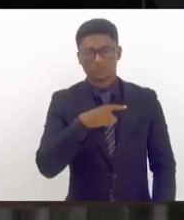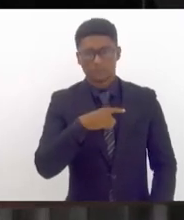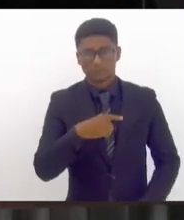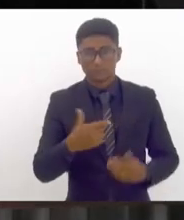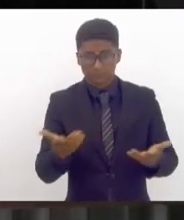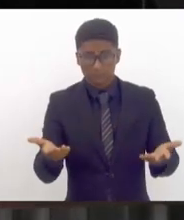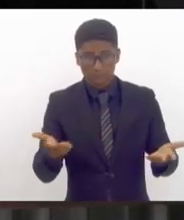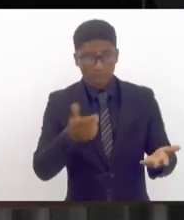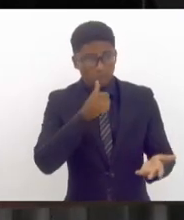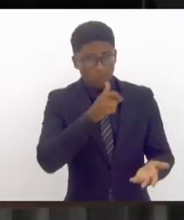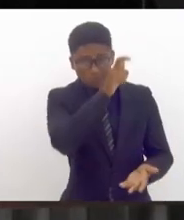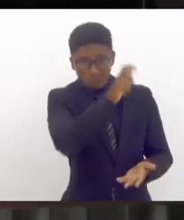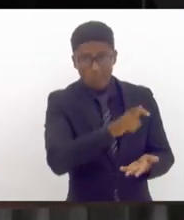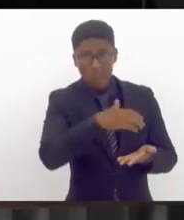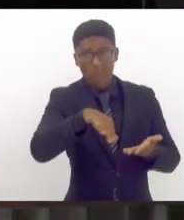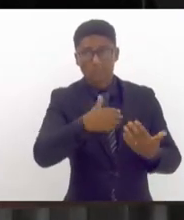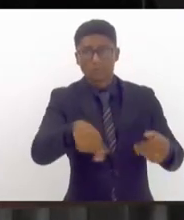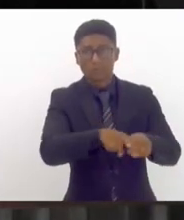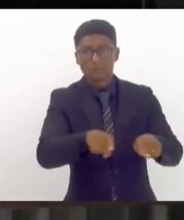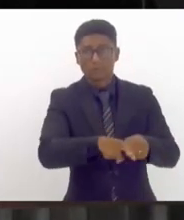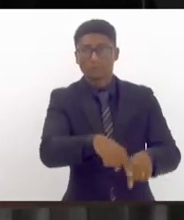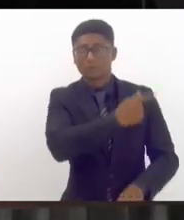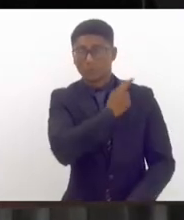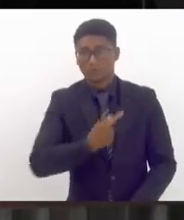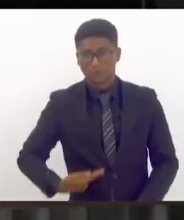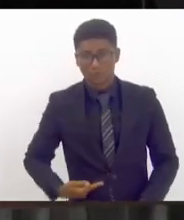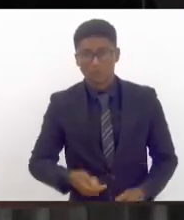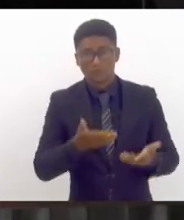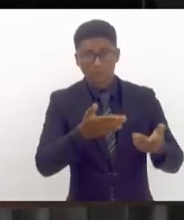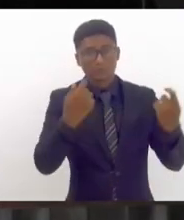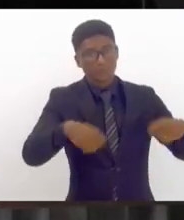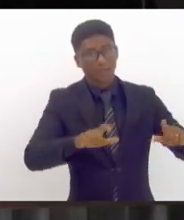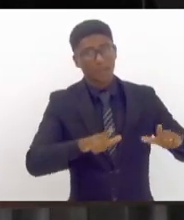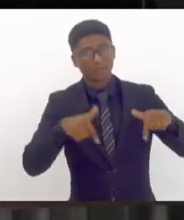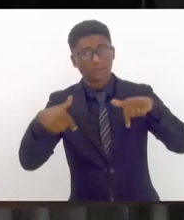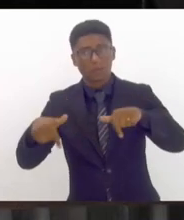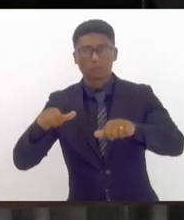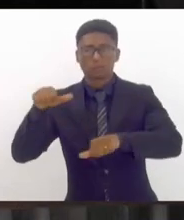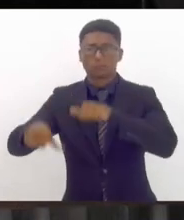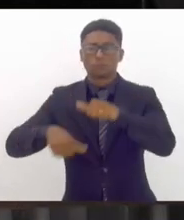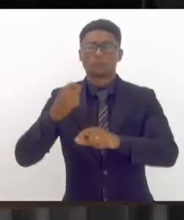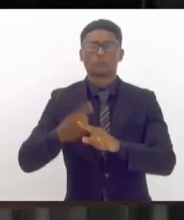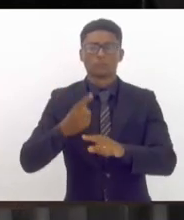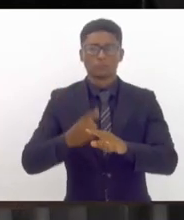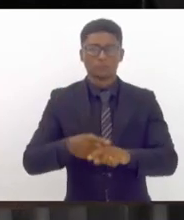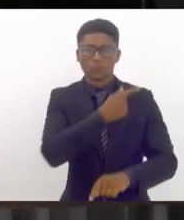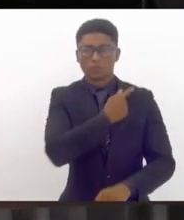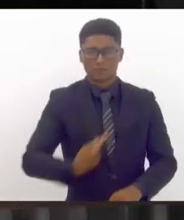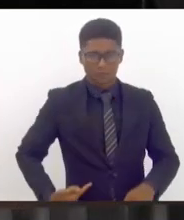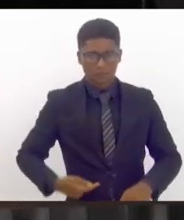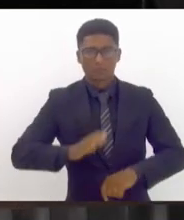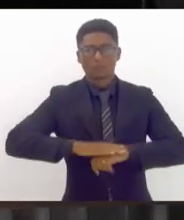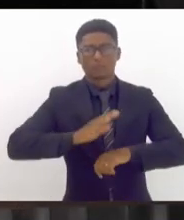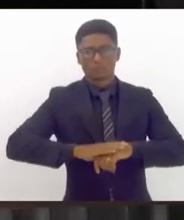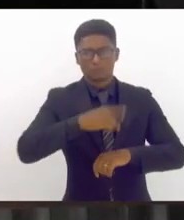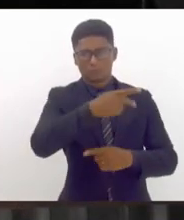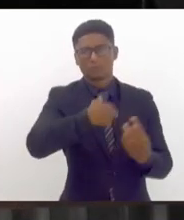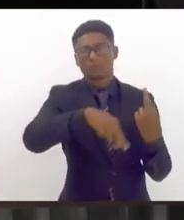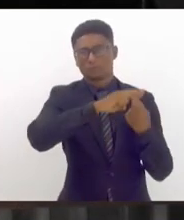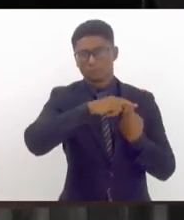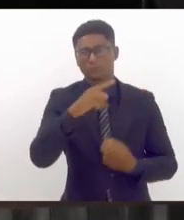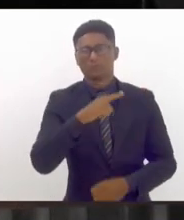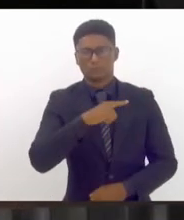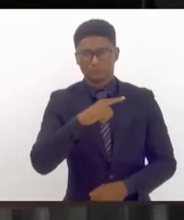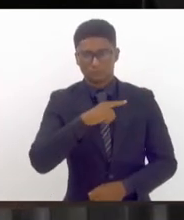atual secretária e que o governador possam reverter isso, porque o governador tem responsabilidade nesse assunto.